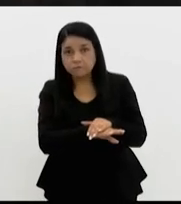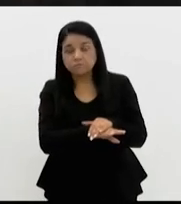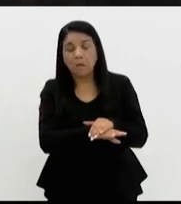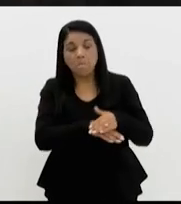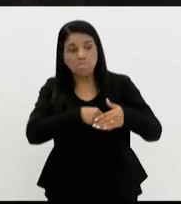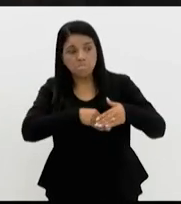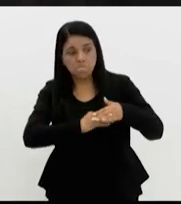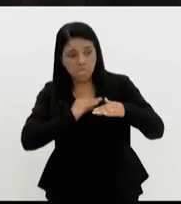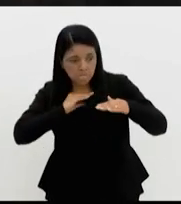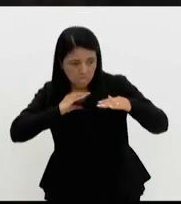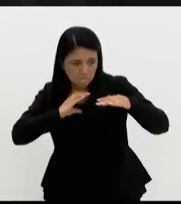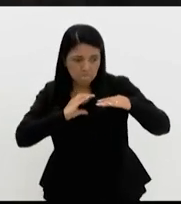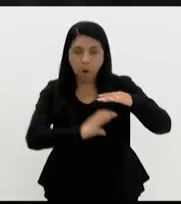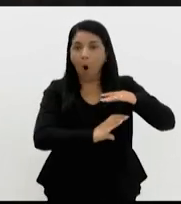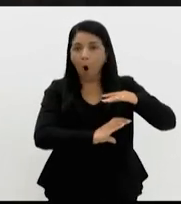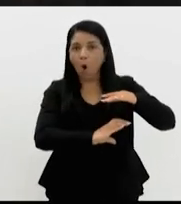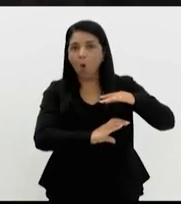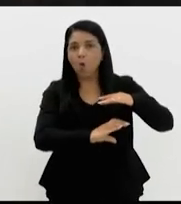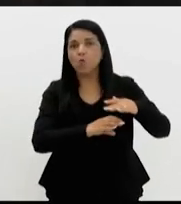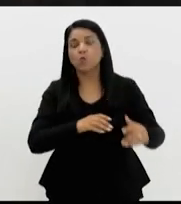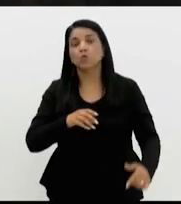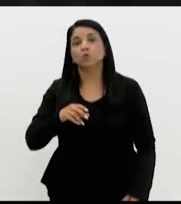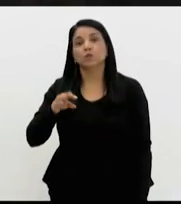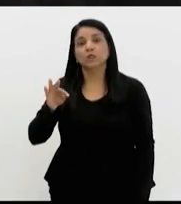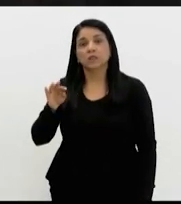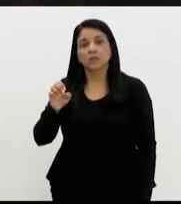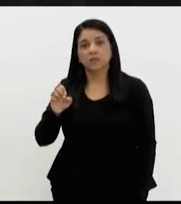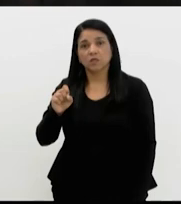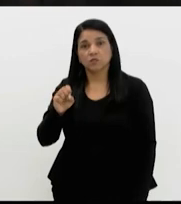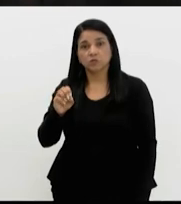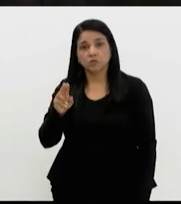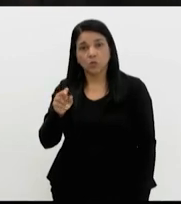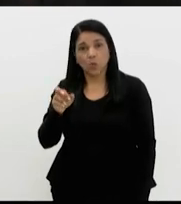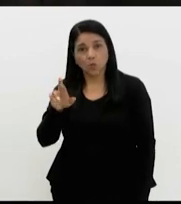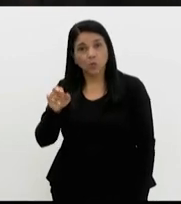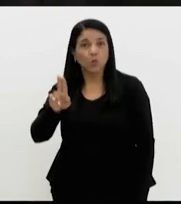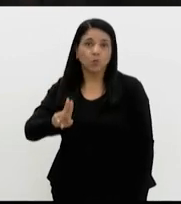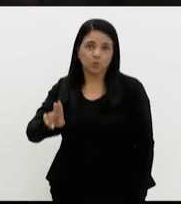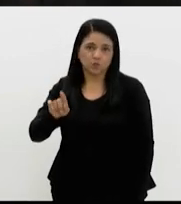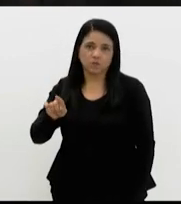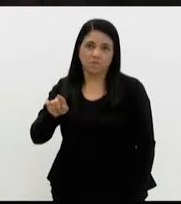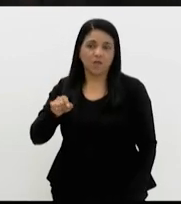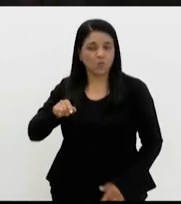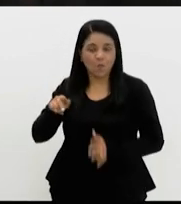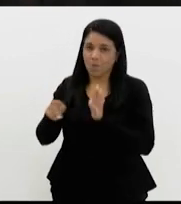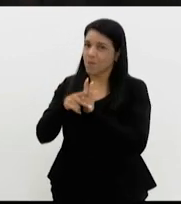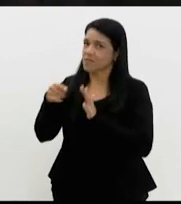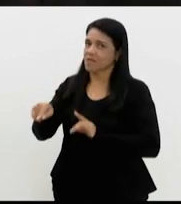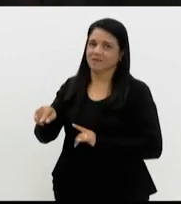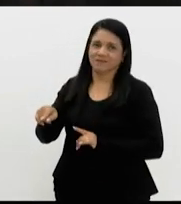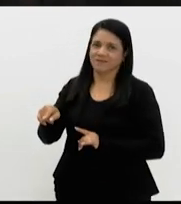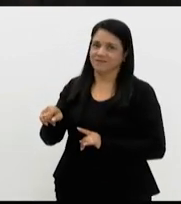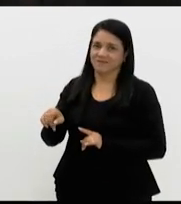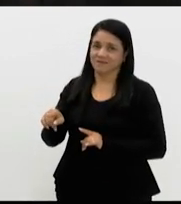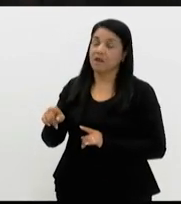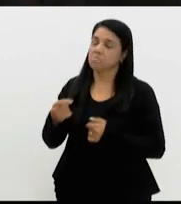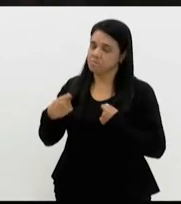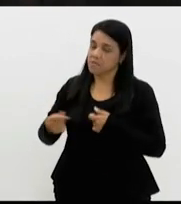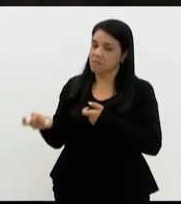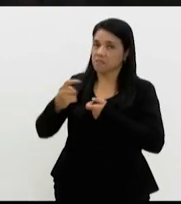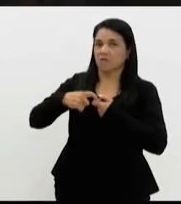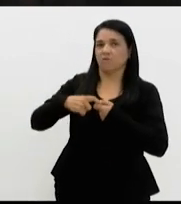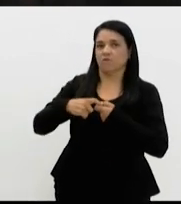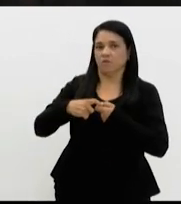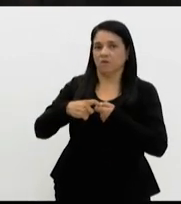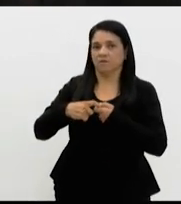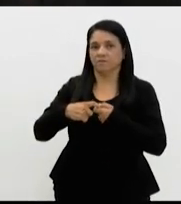Tesouro usa, mas não é dele. A qualquer momento, ele tem que devolver. E lá também está o